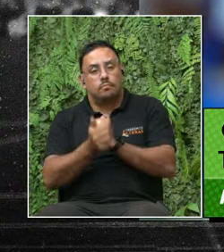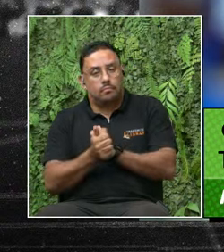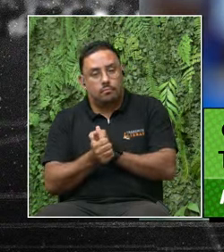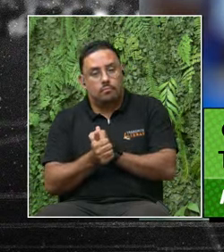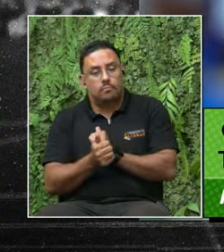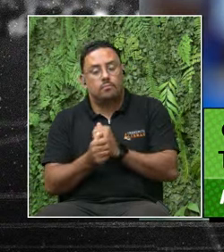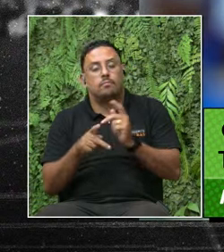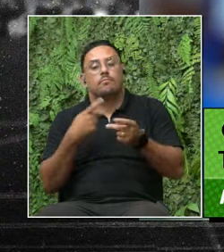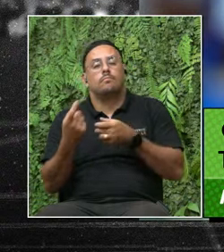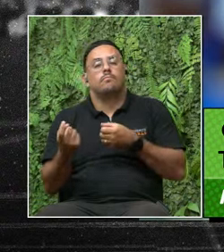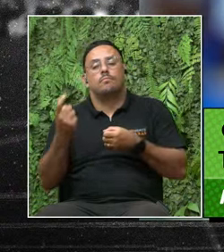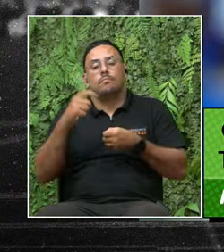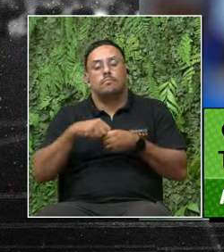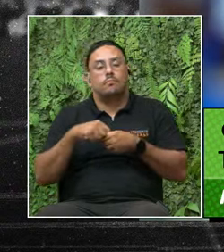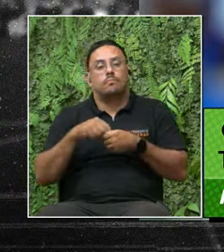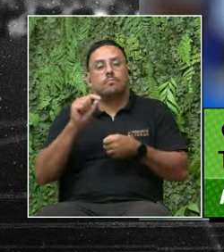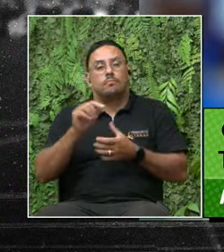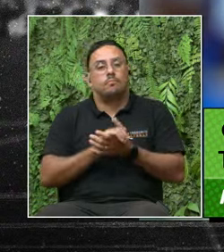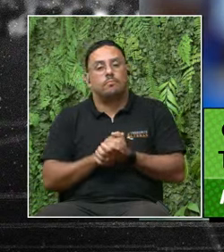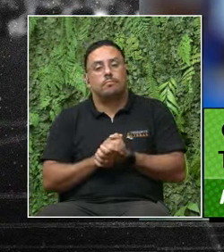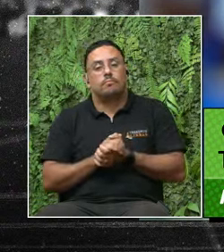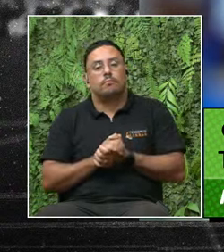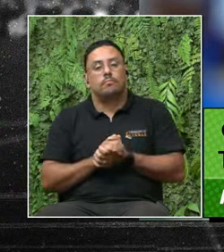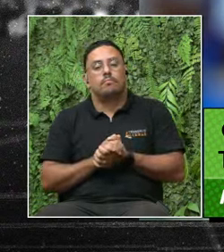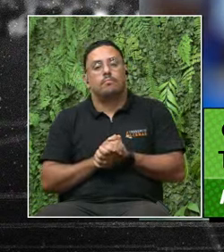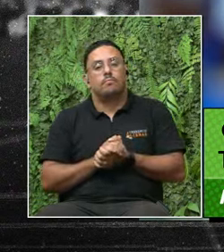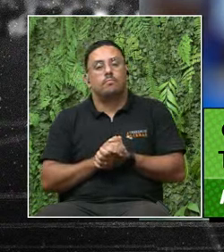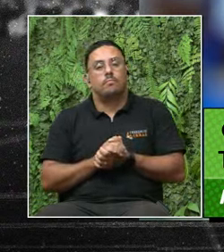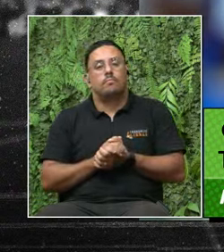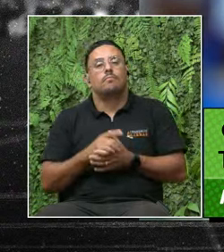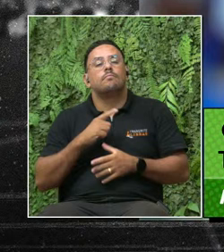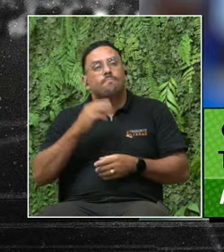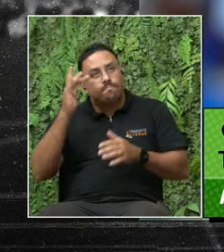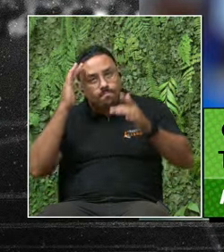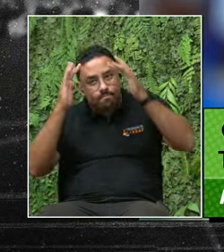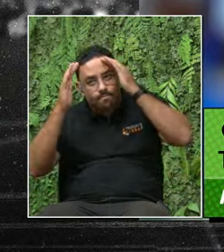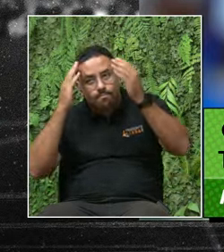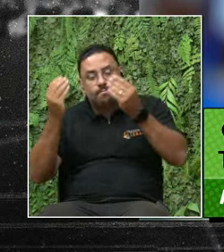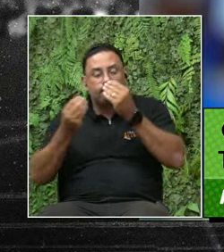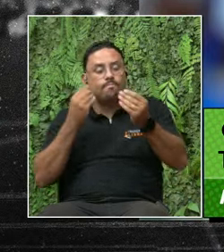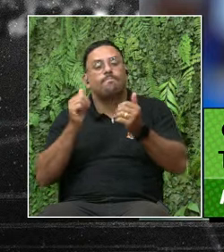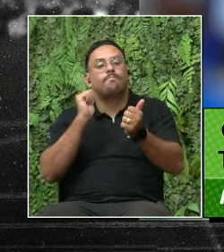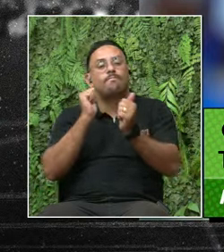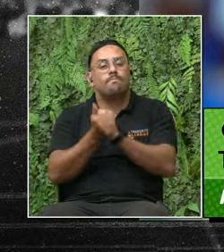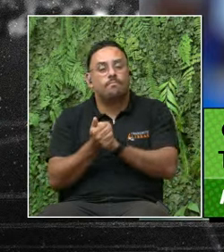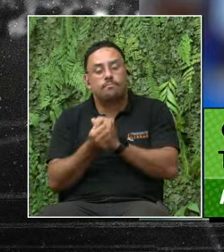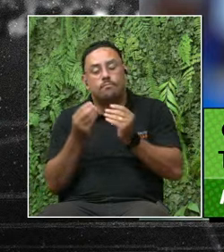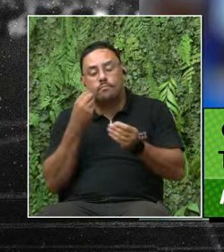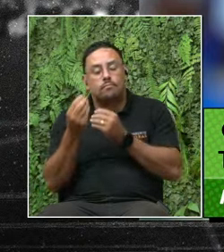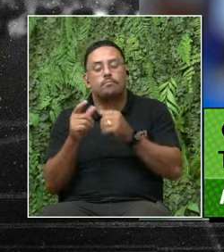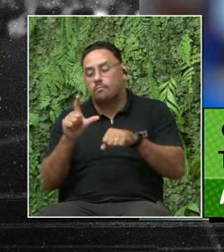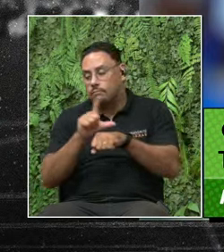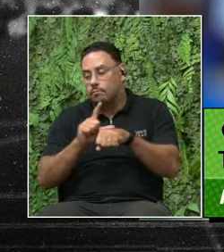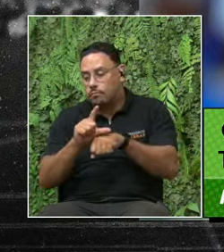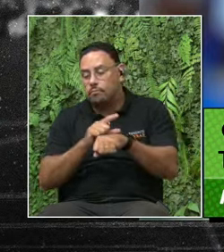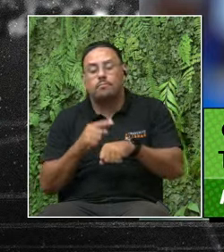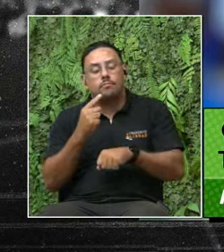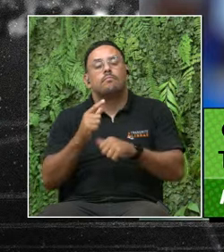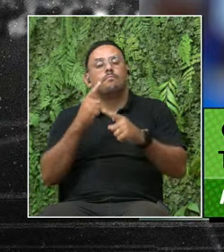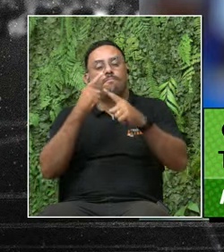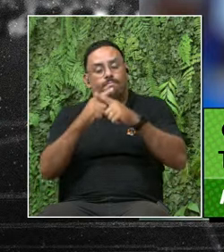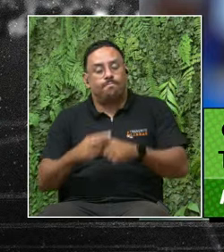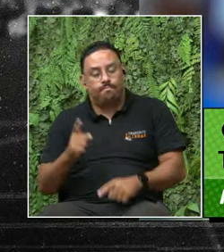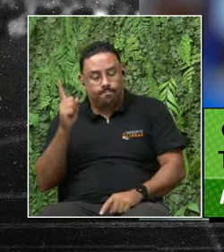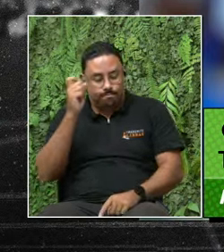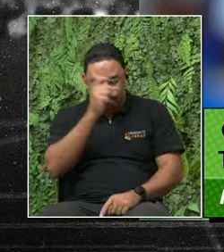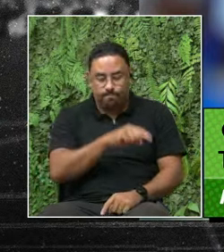agres ho maana estar pensando siguiente partido Copa Libertadores ros Central un partido muy